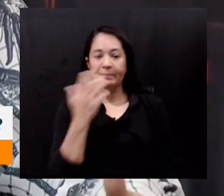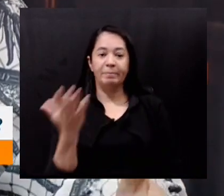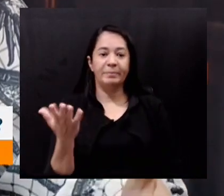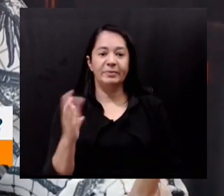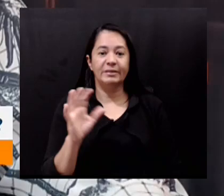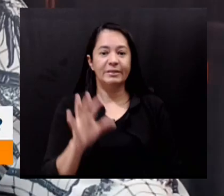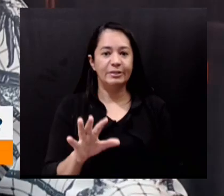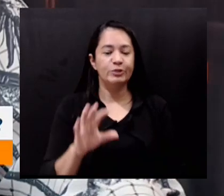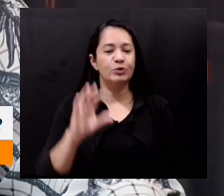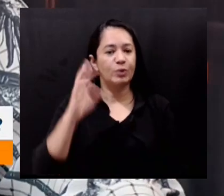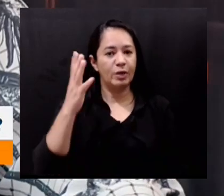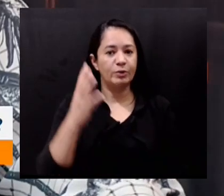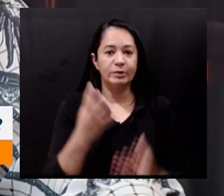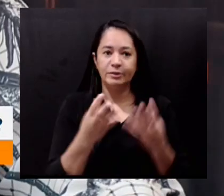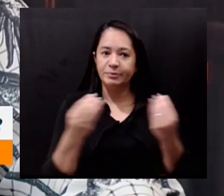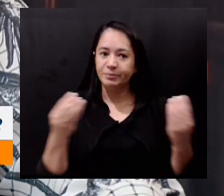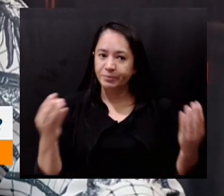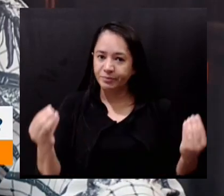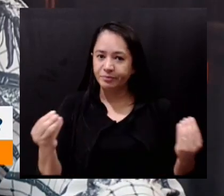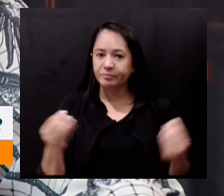muito ao vivo,